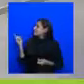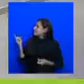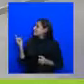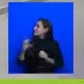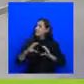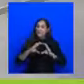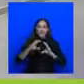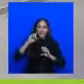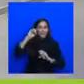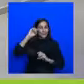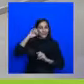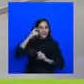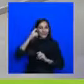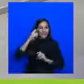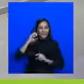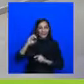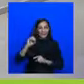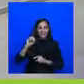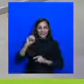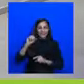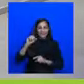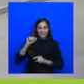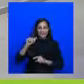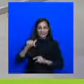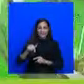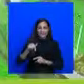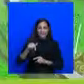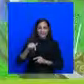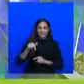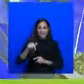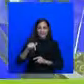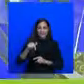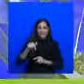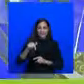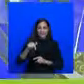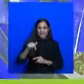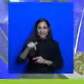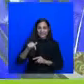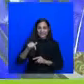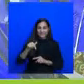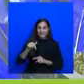Bola preta, número 7.